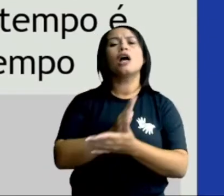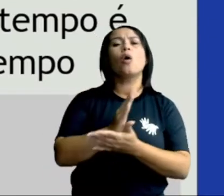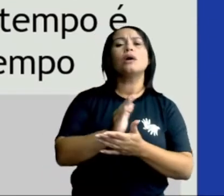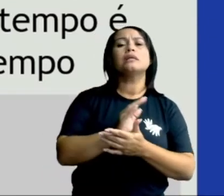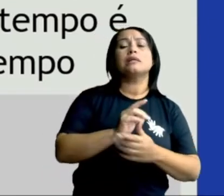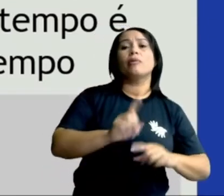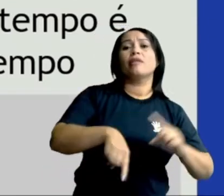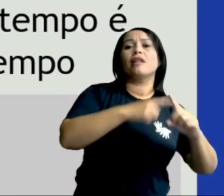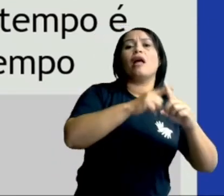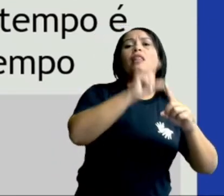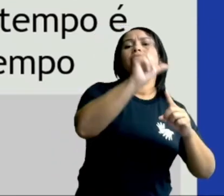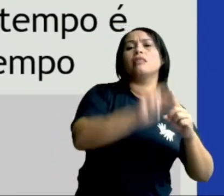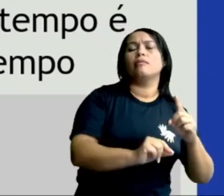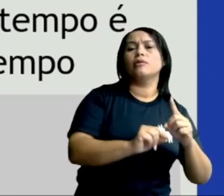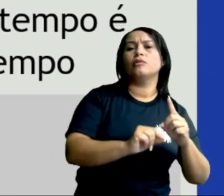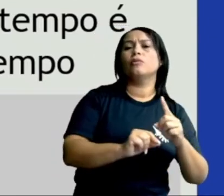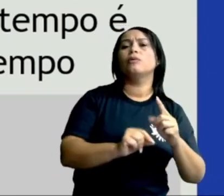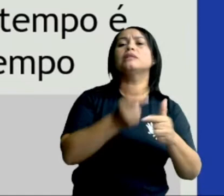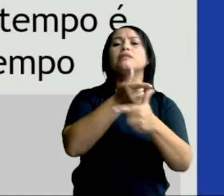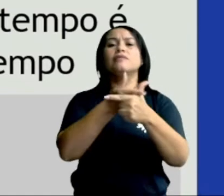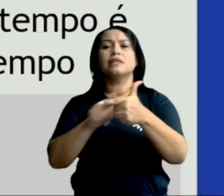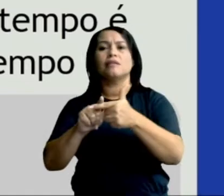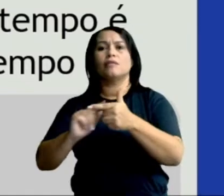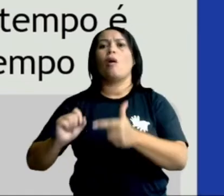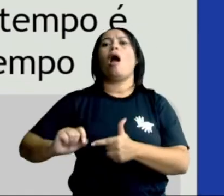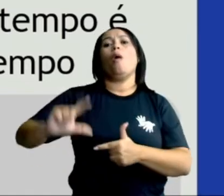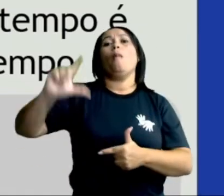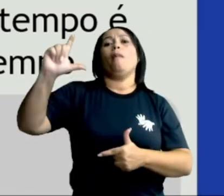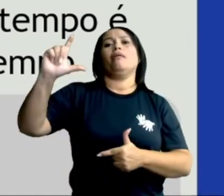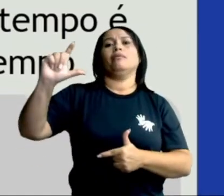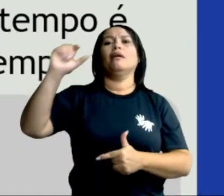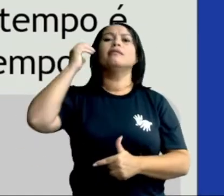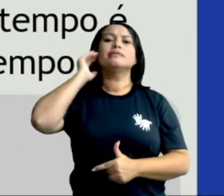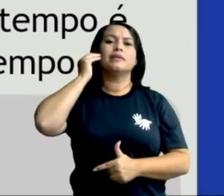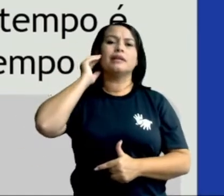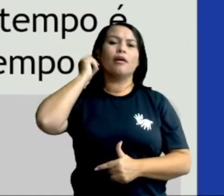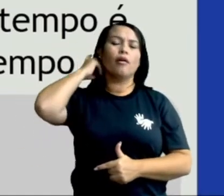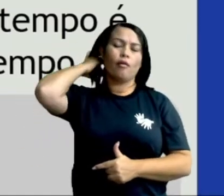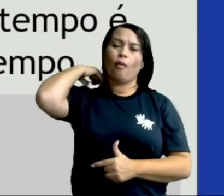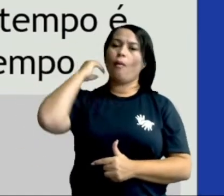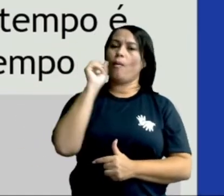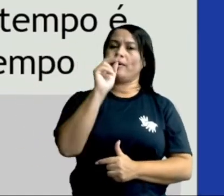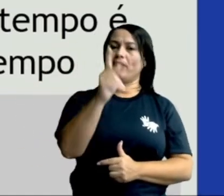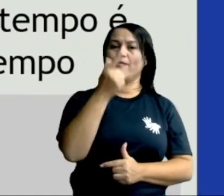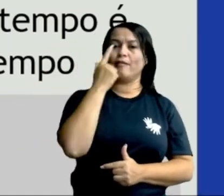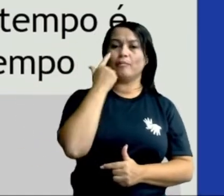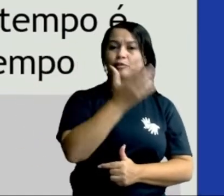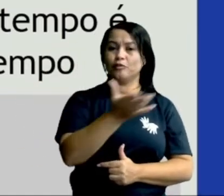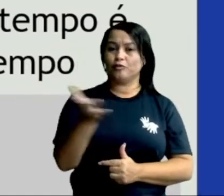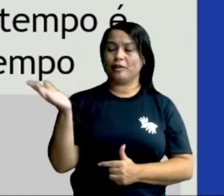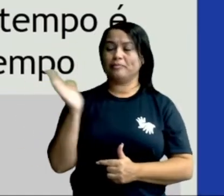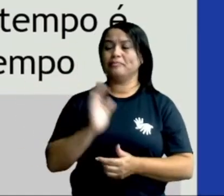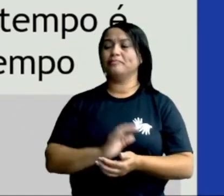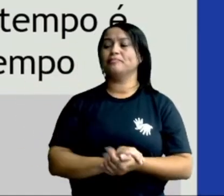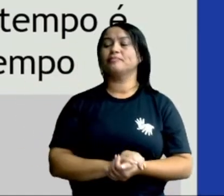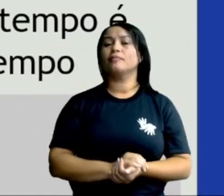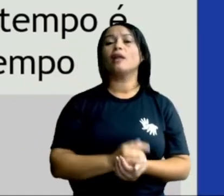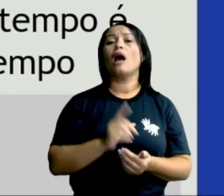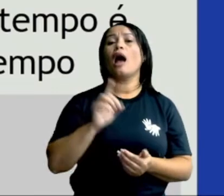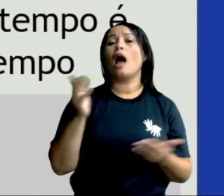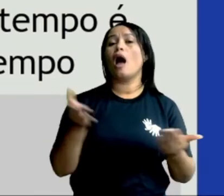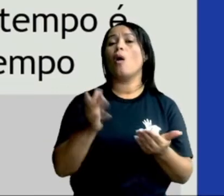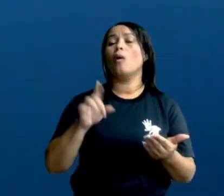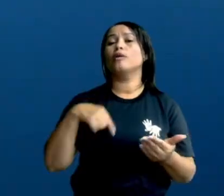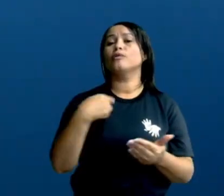E se diminuirmos a velocidade, o tempo aumenta. Ok? Então, vamos lá. Agora nós